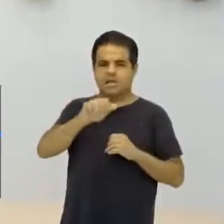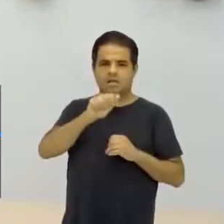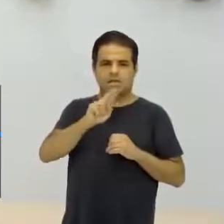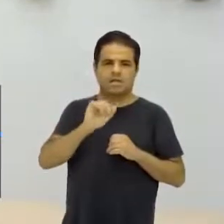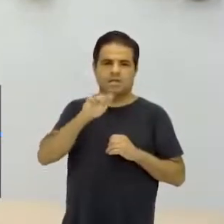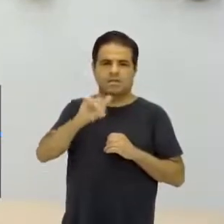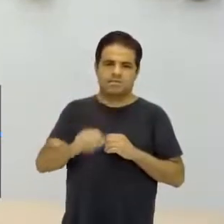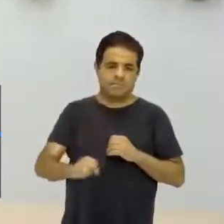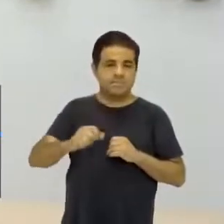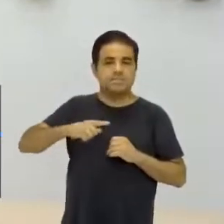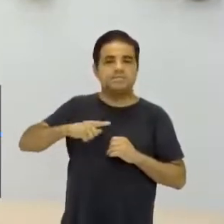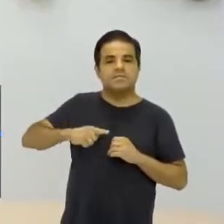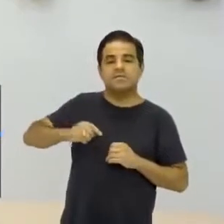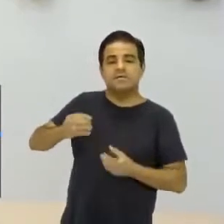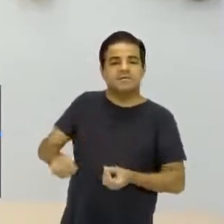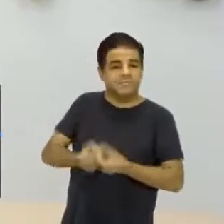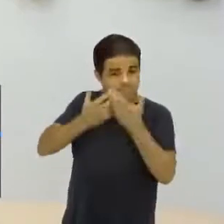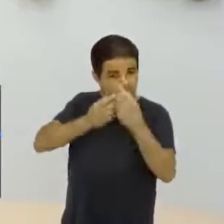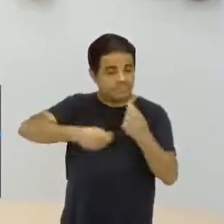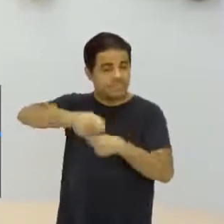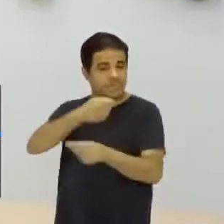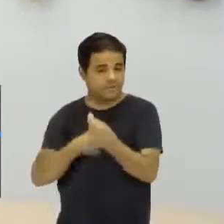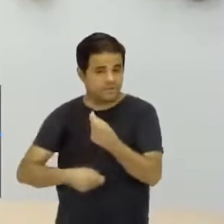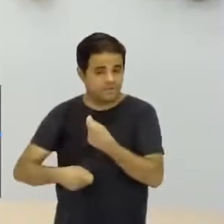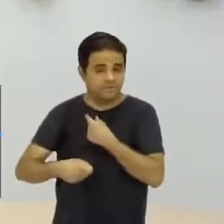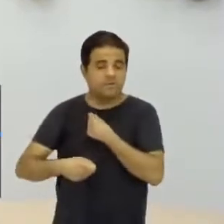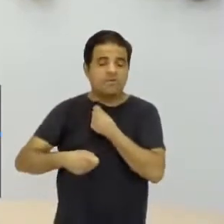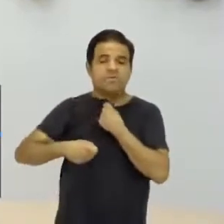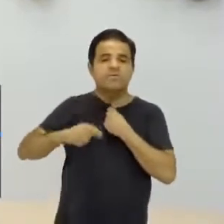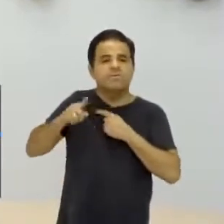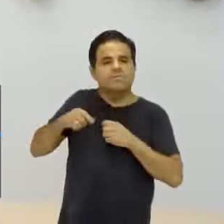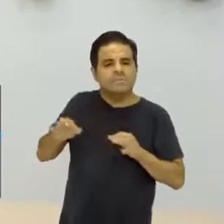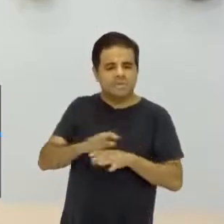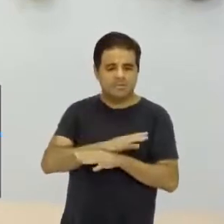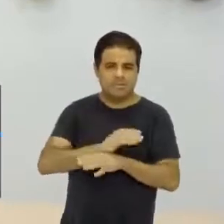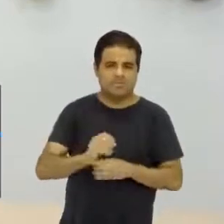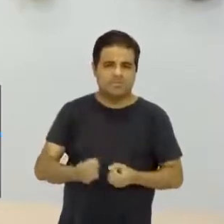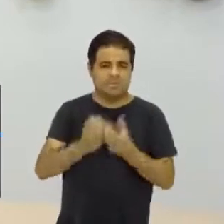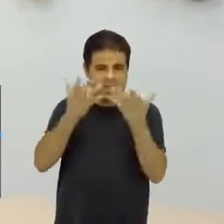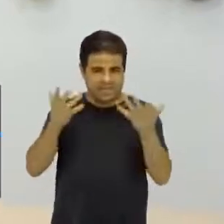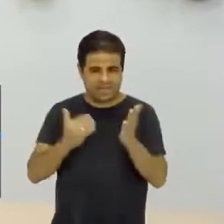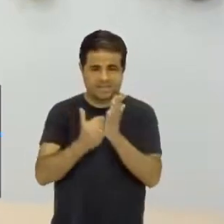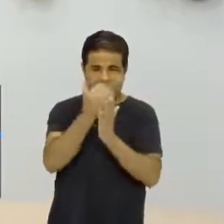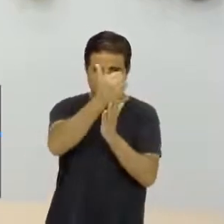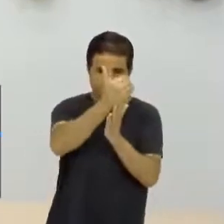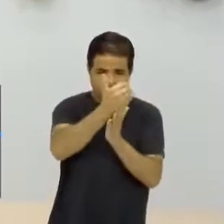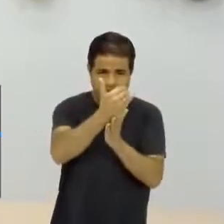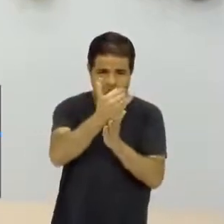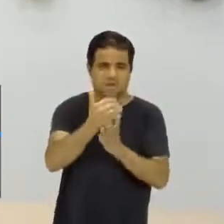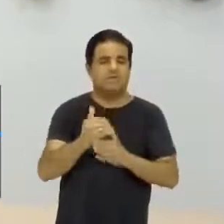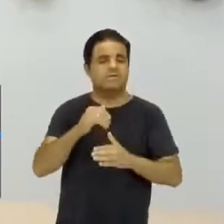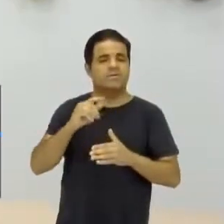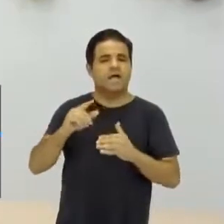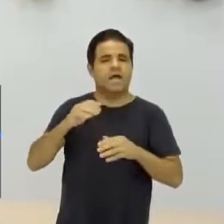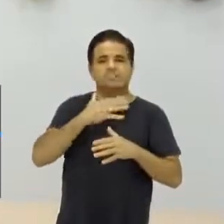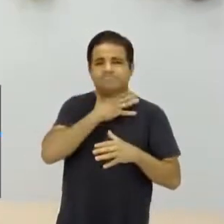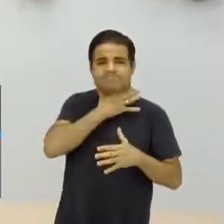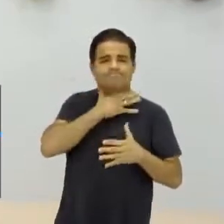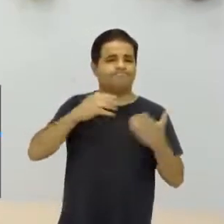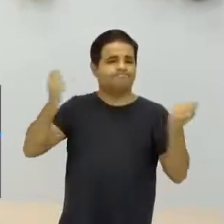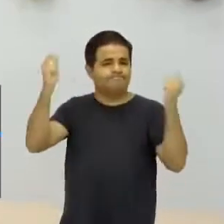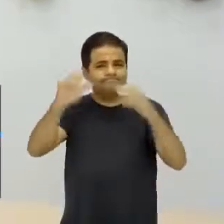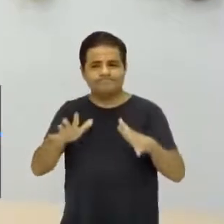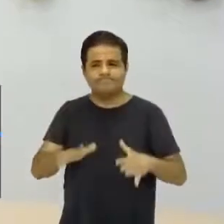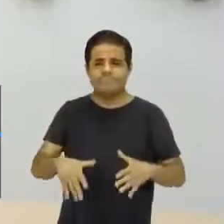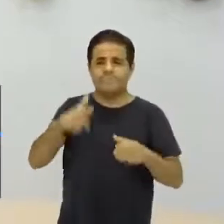porque existiu aquele milagre econômico, só que quando acabou o milagre econômico com o aumento do petróleo, uma crise do petróleo,